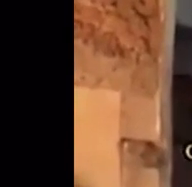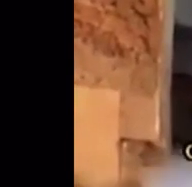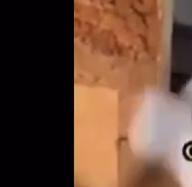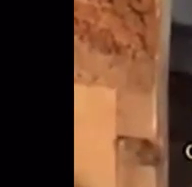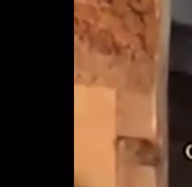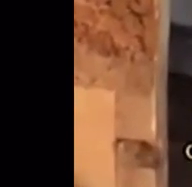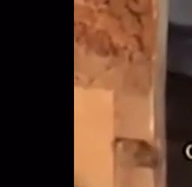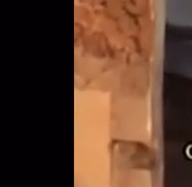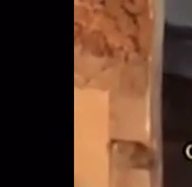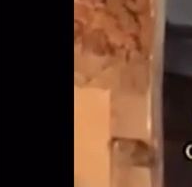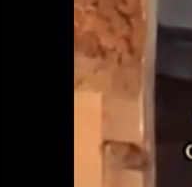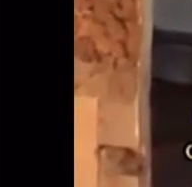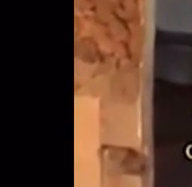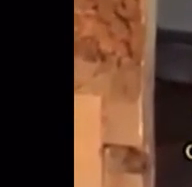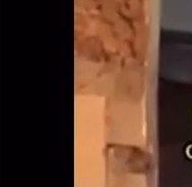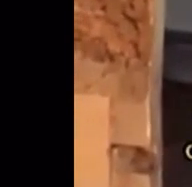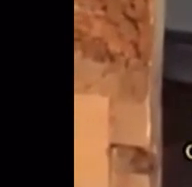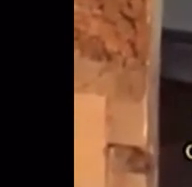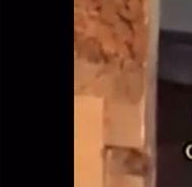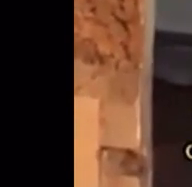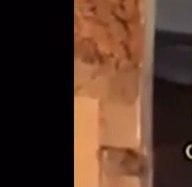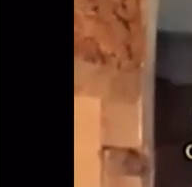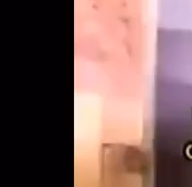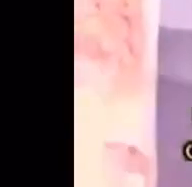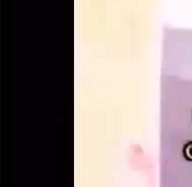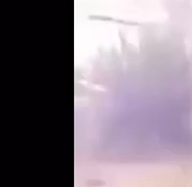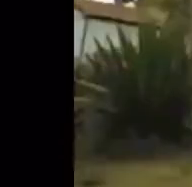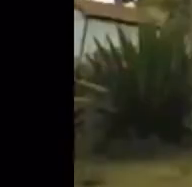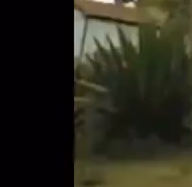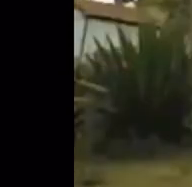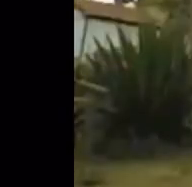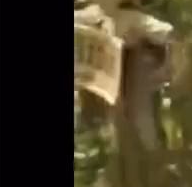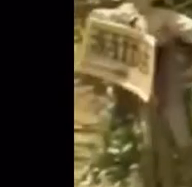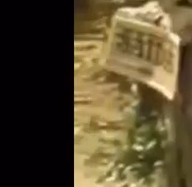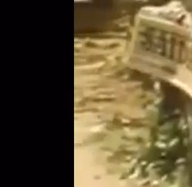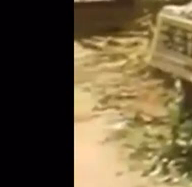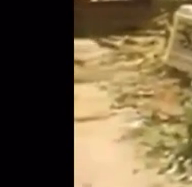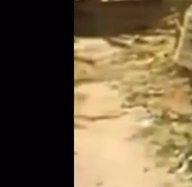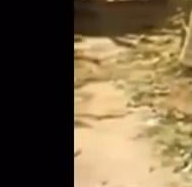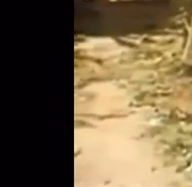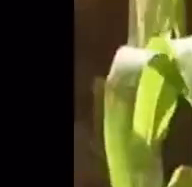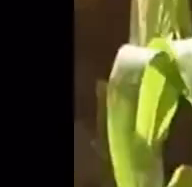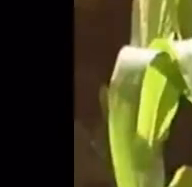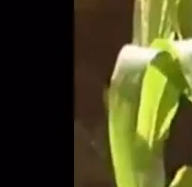interior montada no centro de um grande centro urbano.